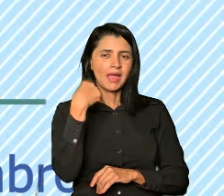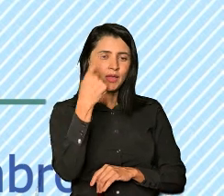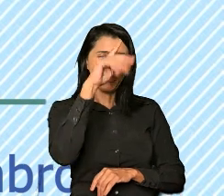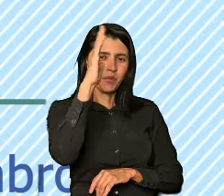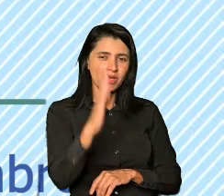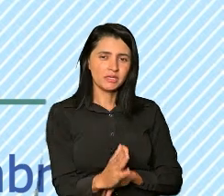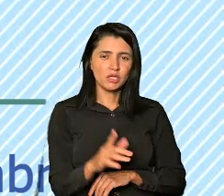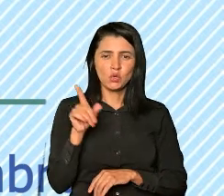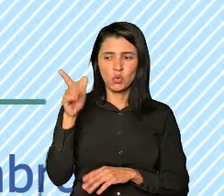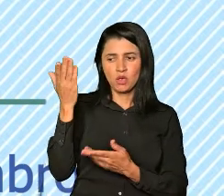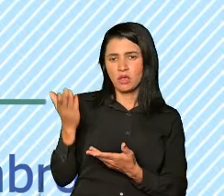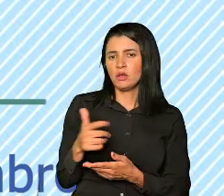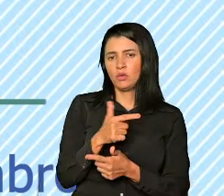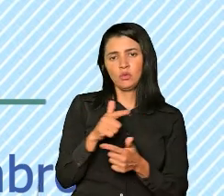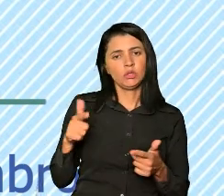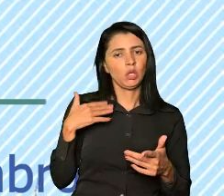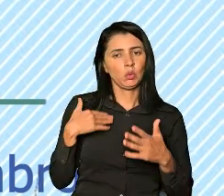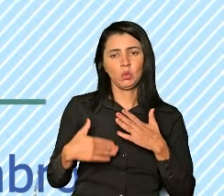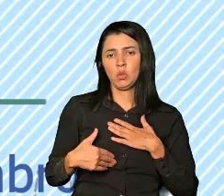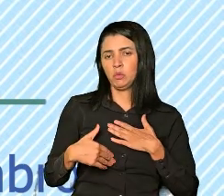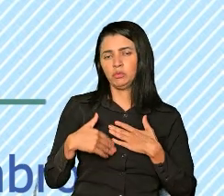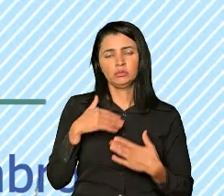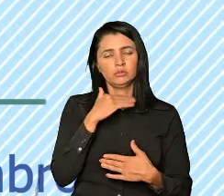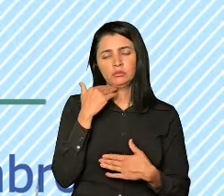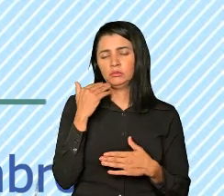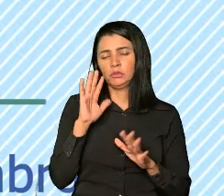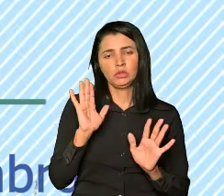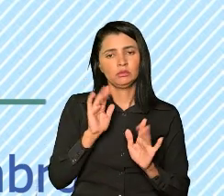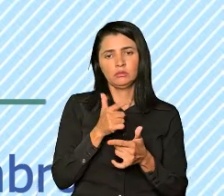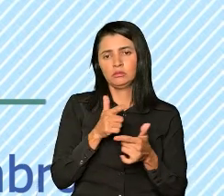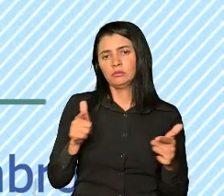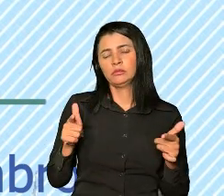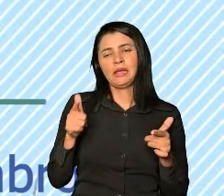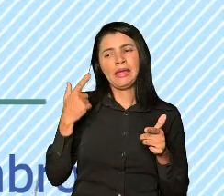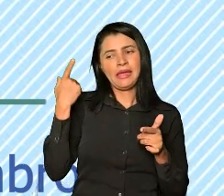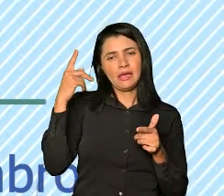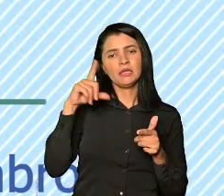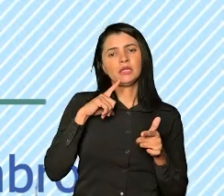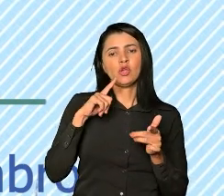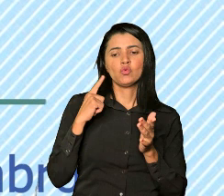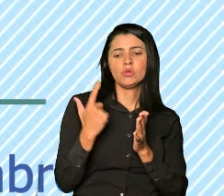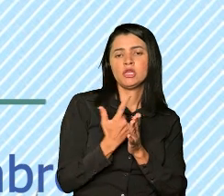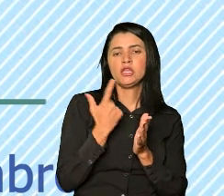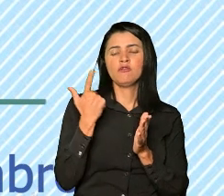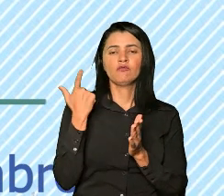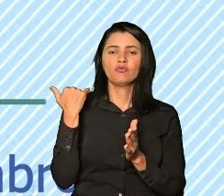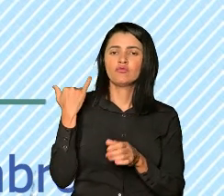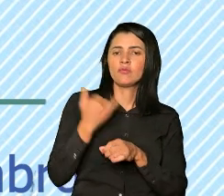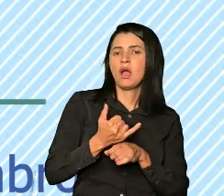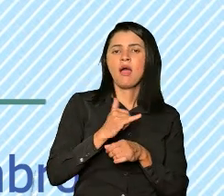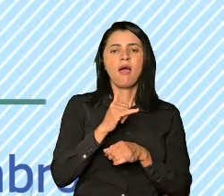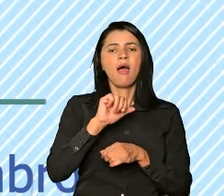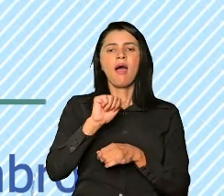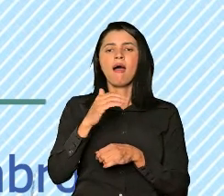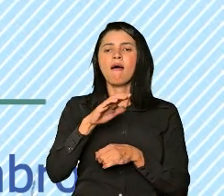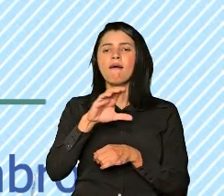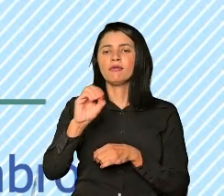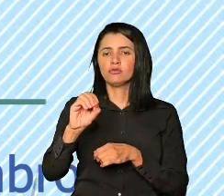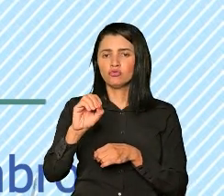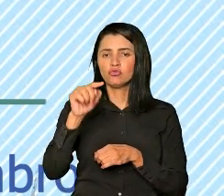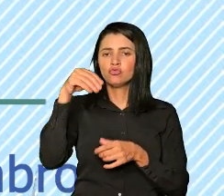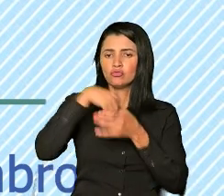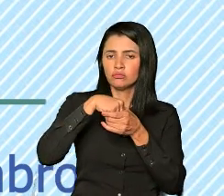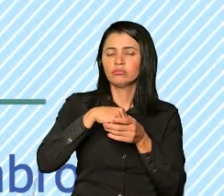restos mortais, ele tem essa especificidade, certo? Ele, na verdade, tem um livro de aço. Esse livro de aço é um livro onde